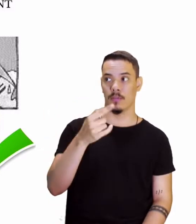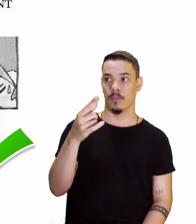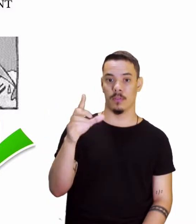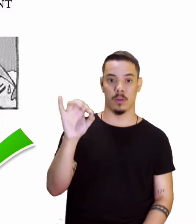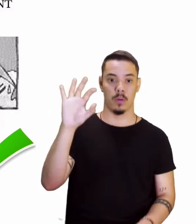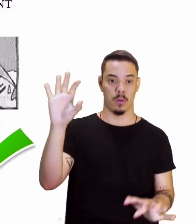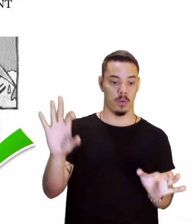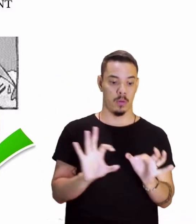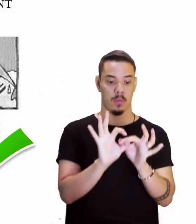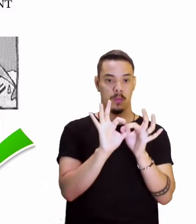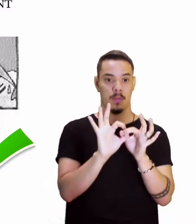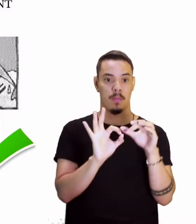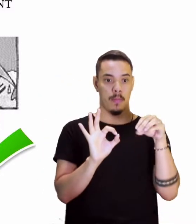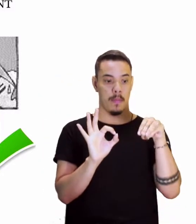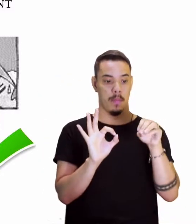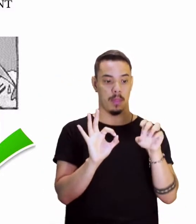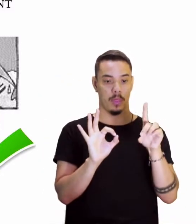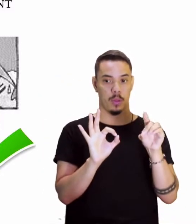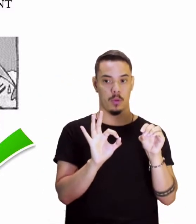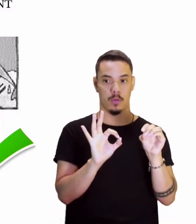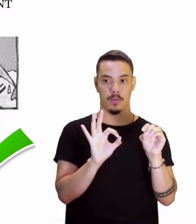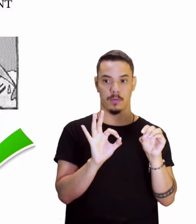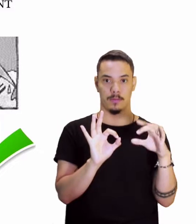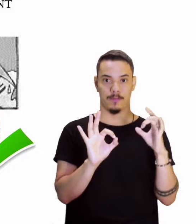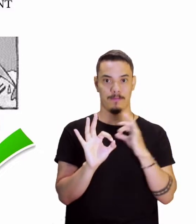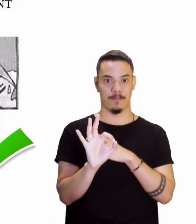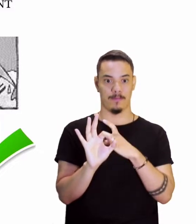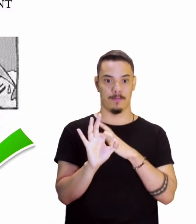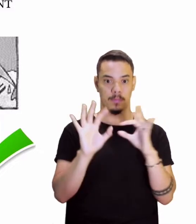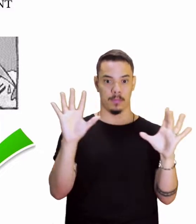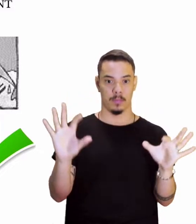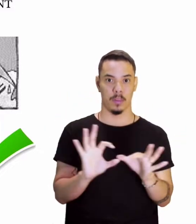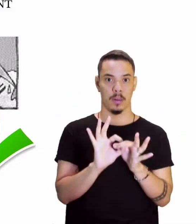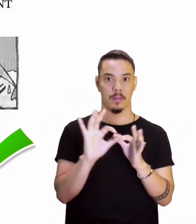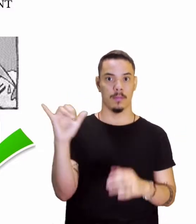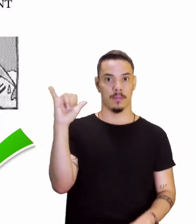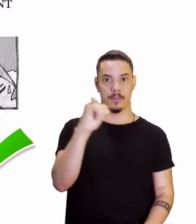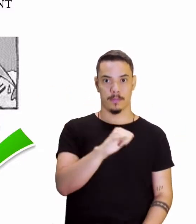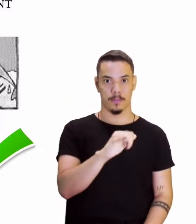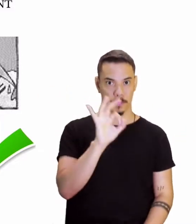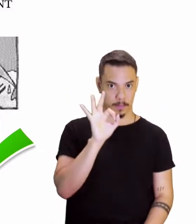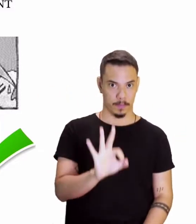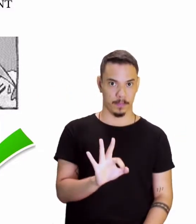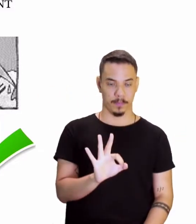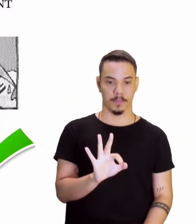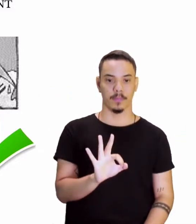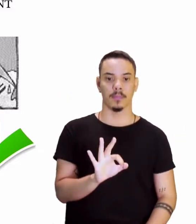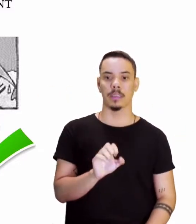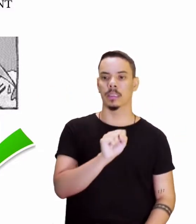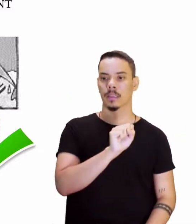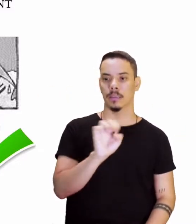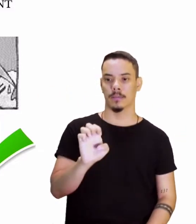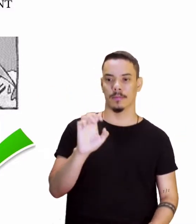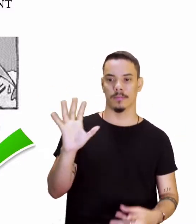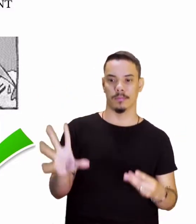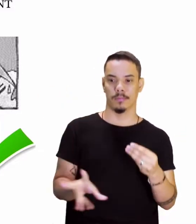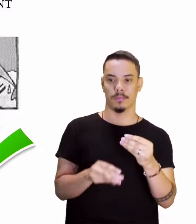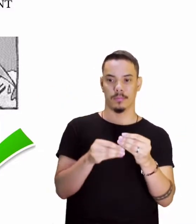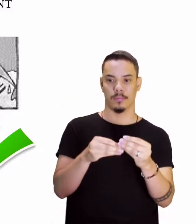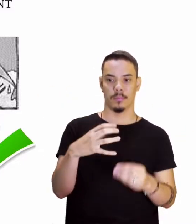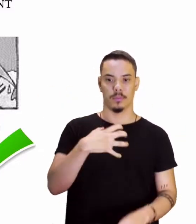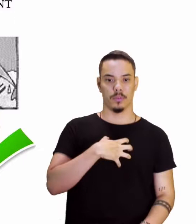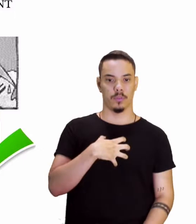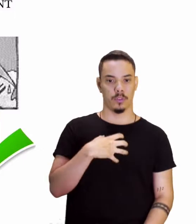o nome, tá certo? Que é medo. Belezinha? Se está completando o sentido do